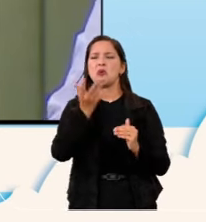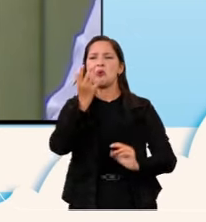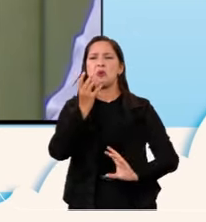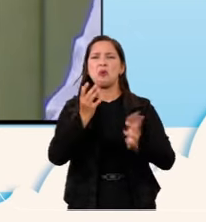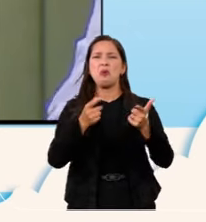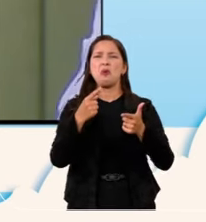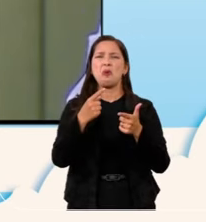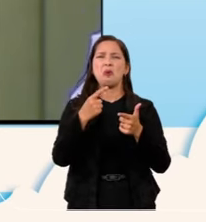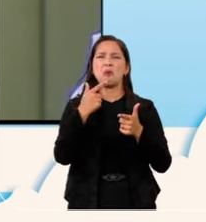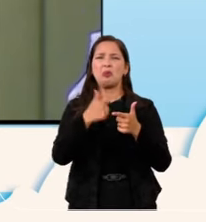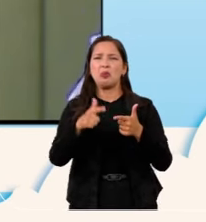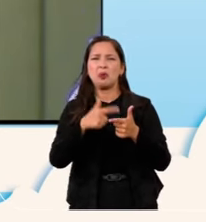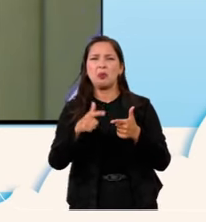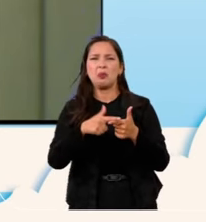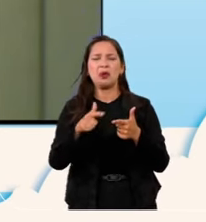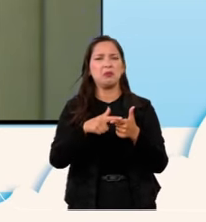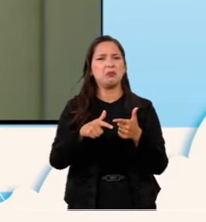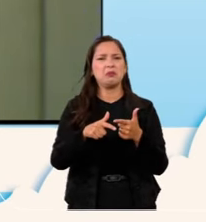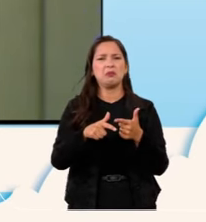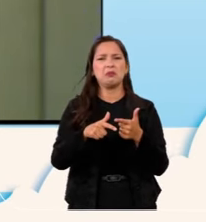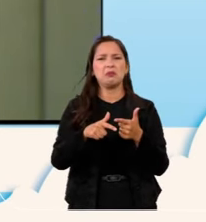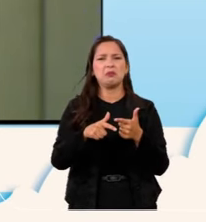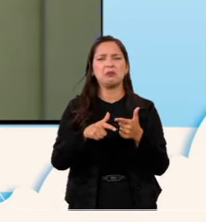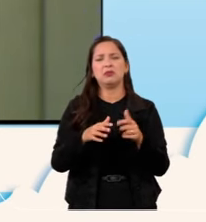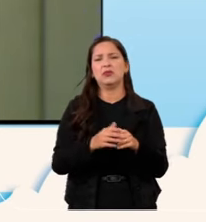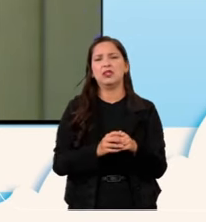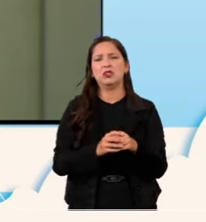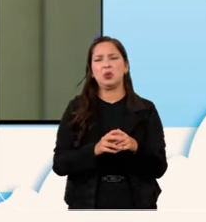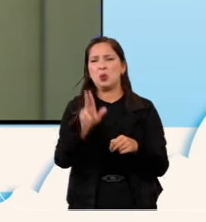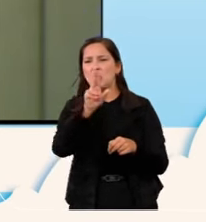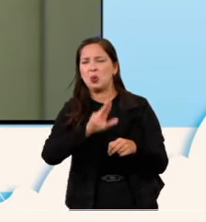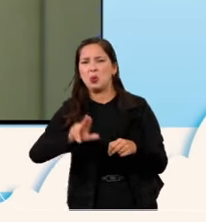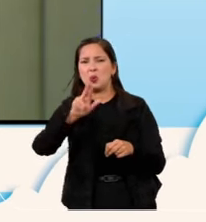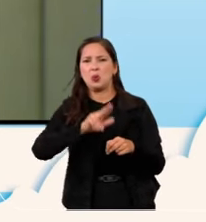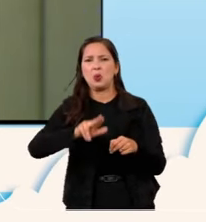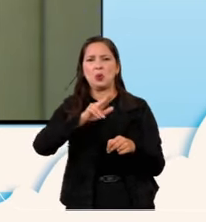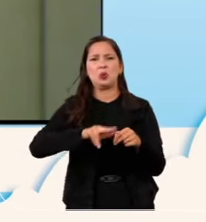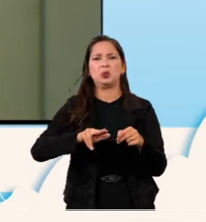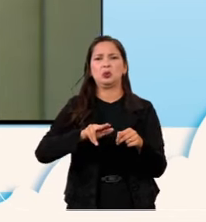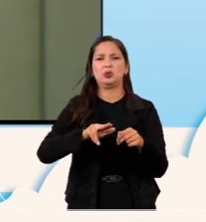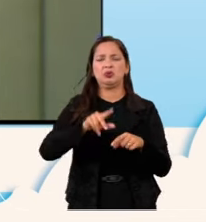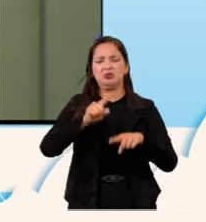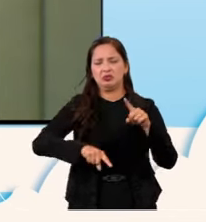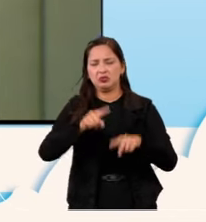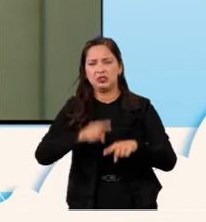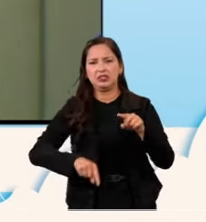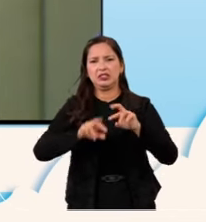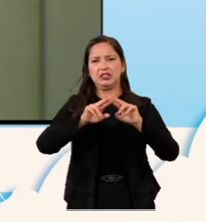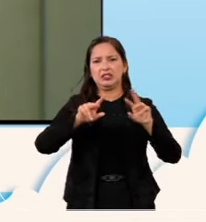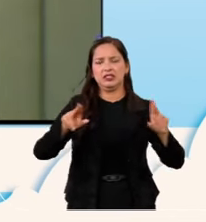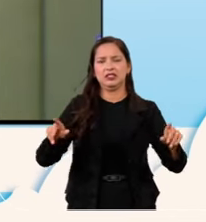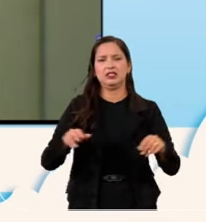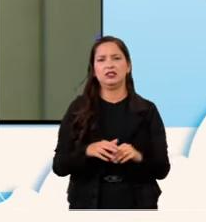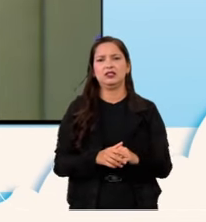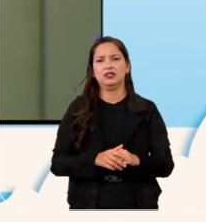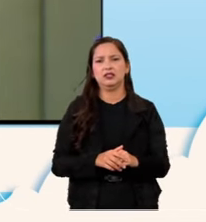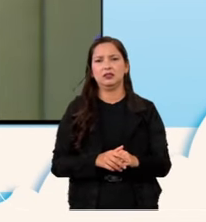insustentáveis de produção e consumo que é um fenômeno